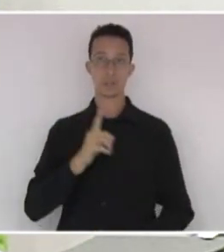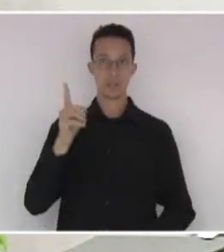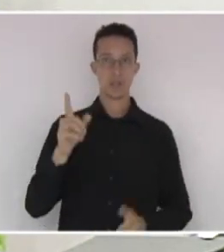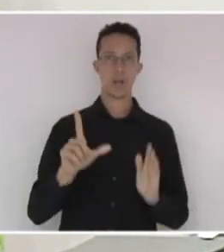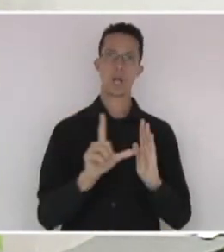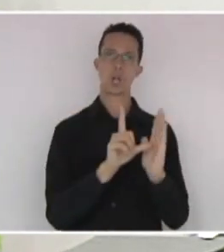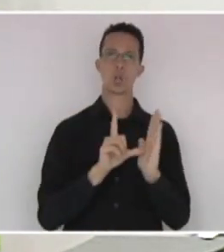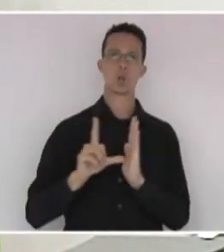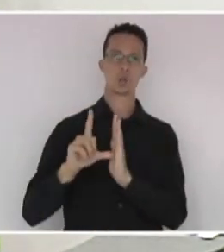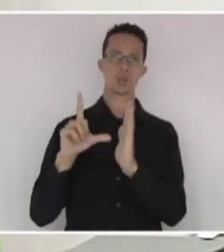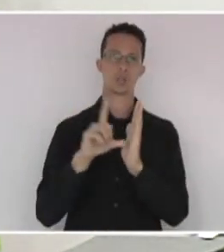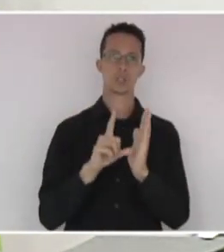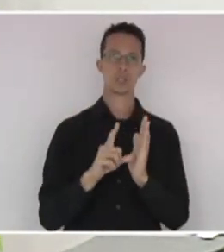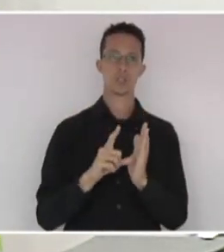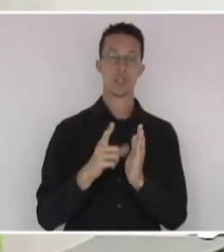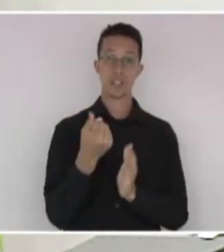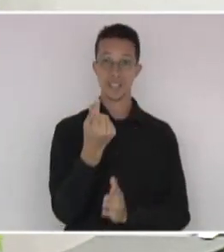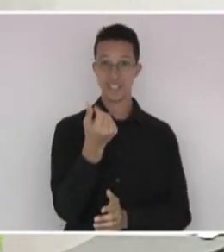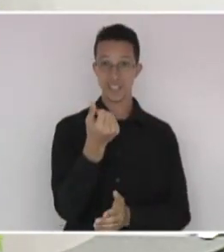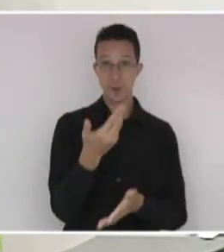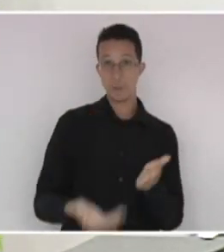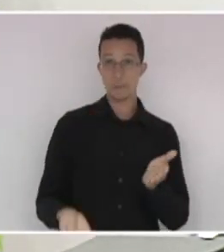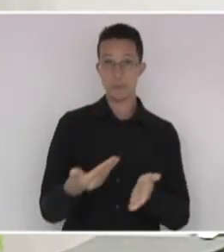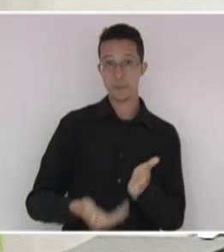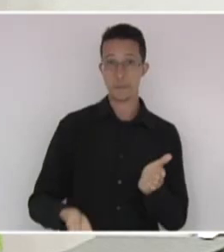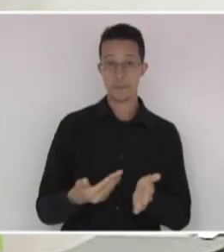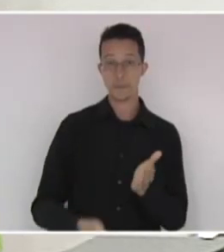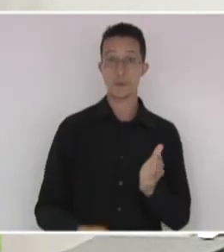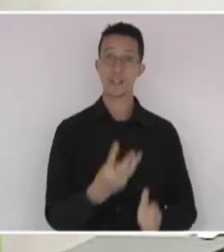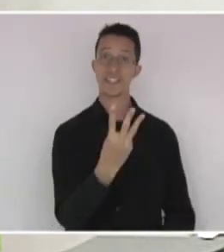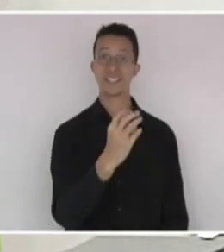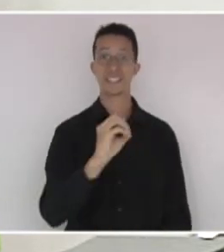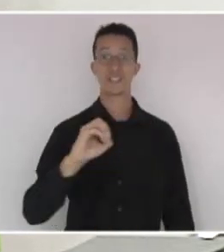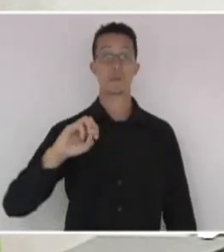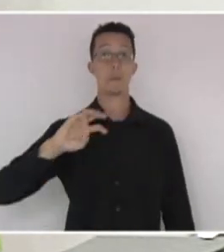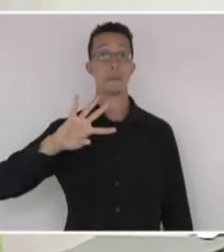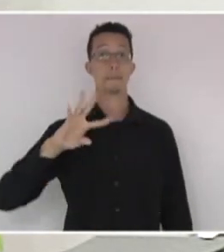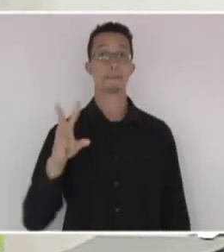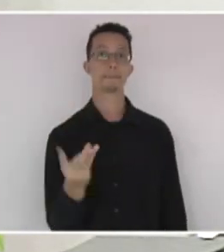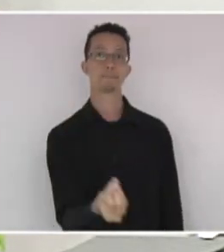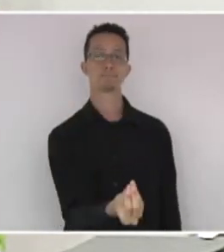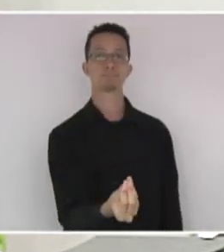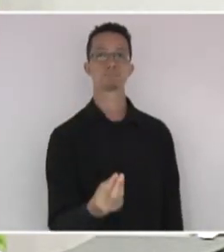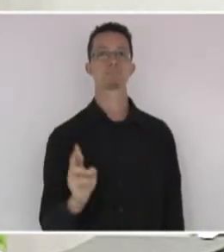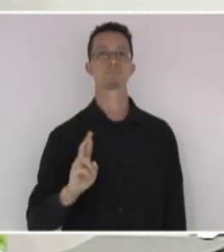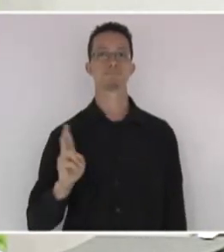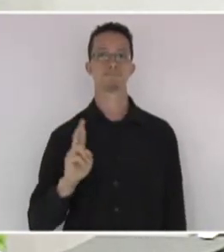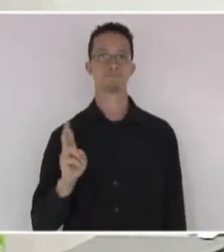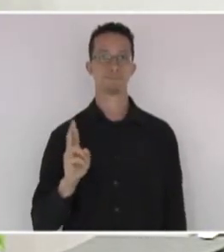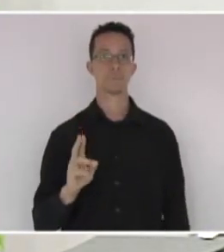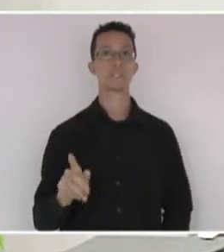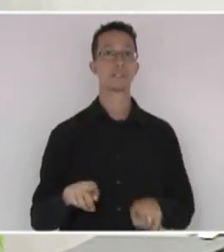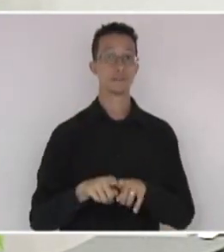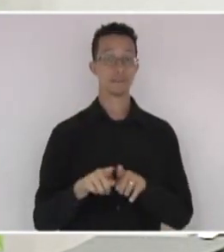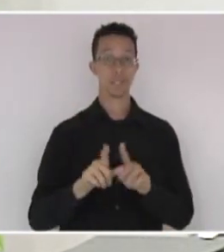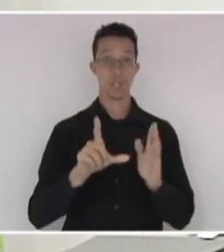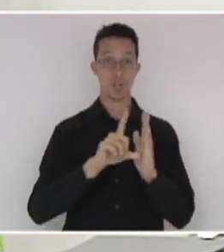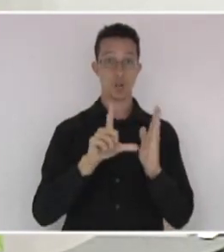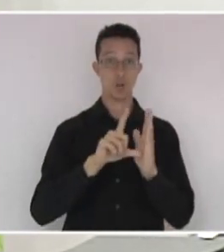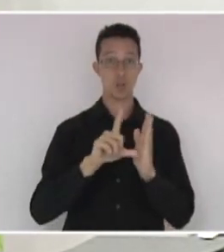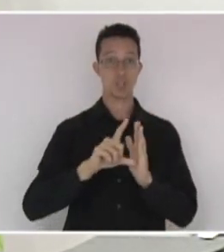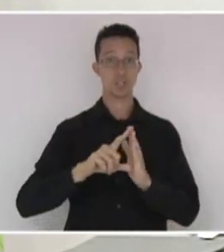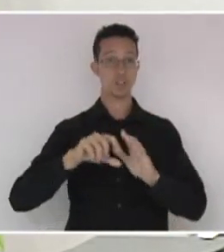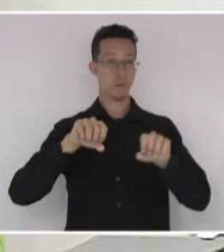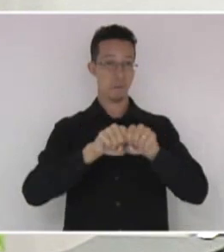comerciantes ultrapassou a 300 milhões de reais. E dos produtos que foram saqueados e as lojas saqueadas, mais